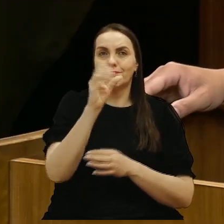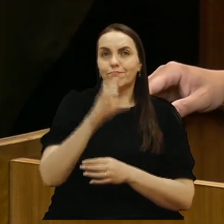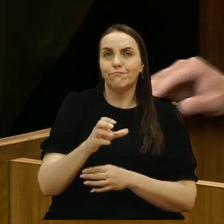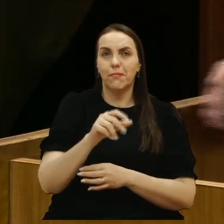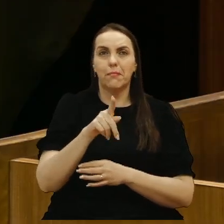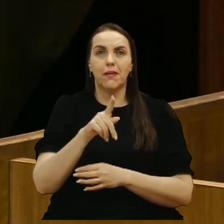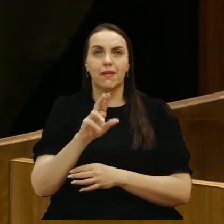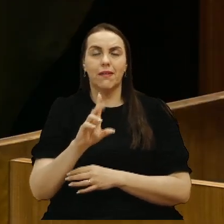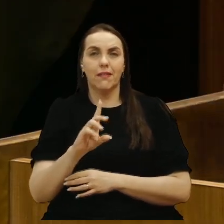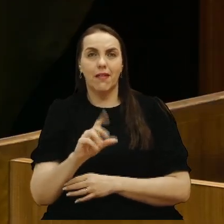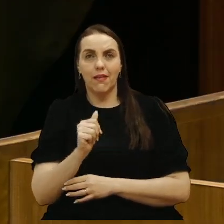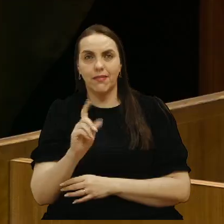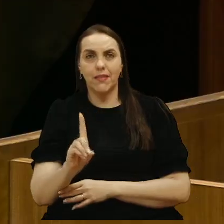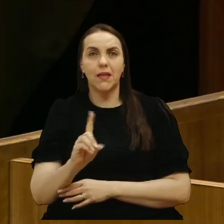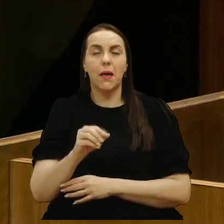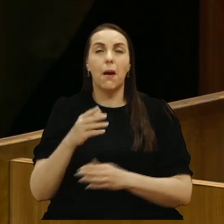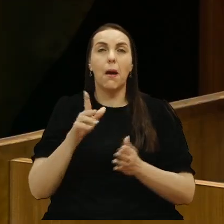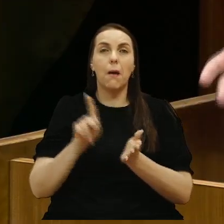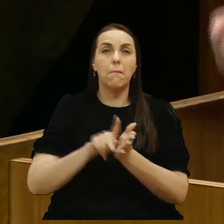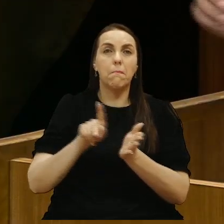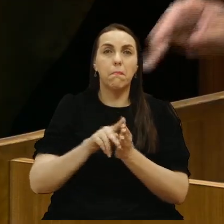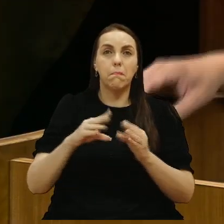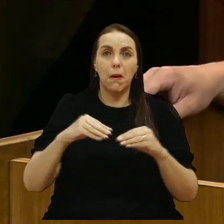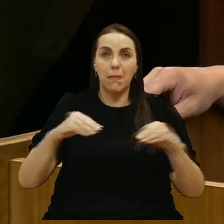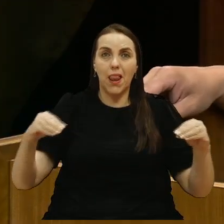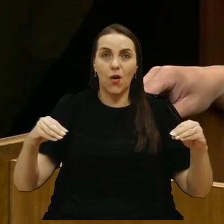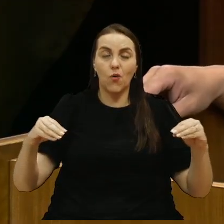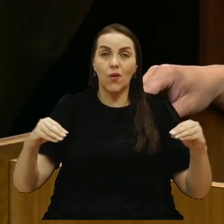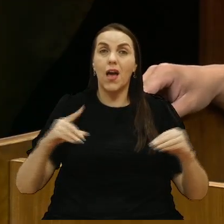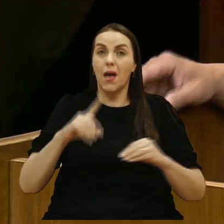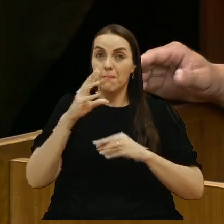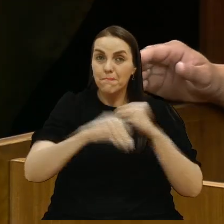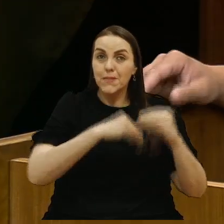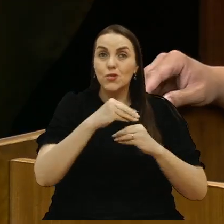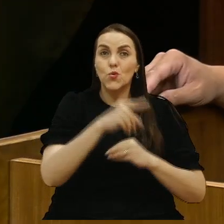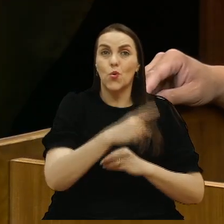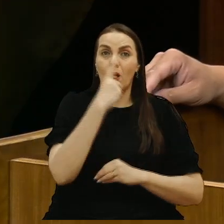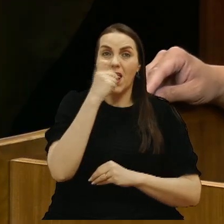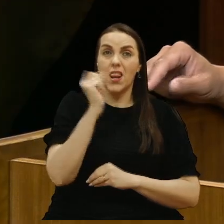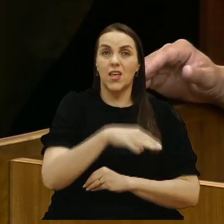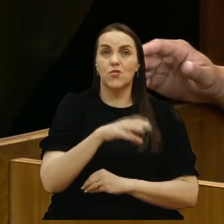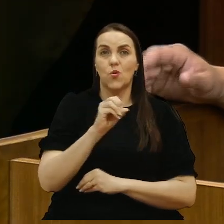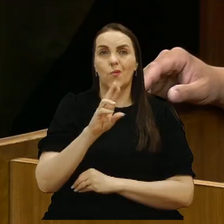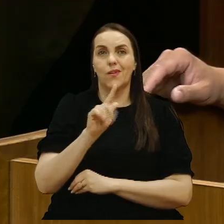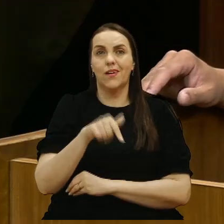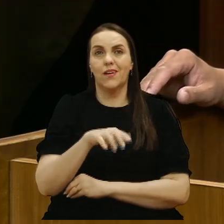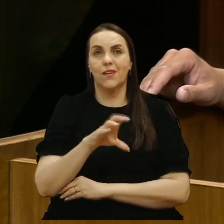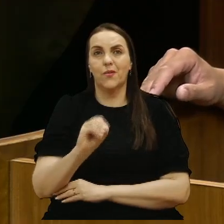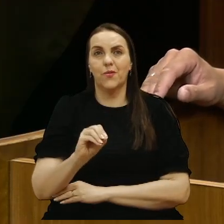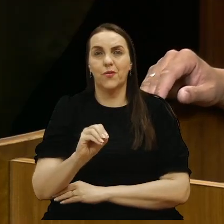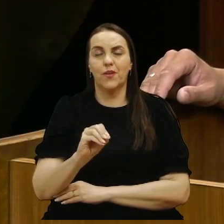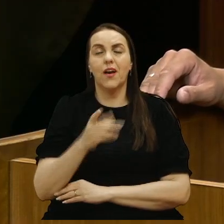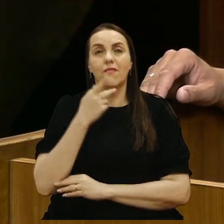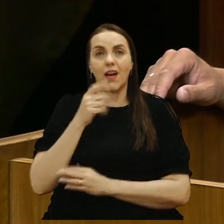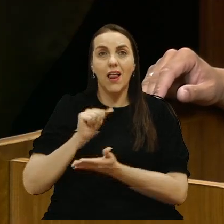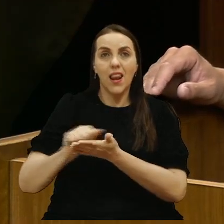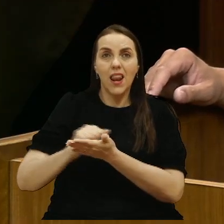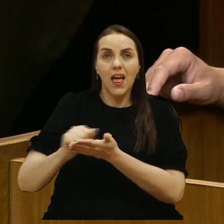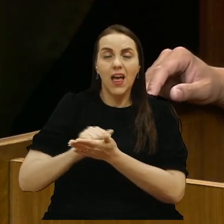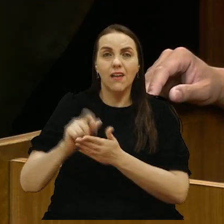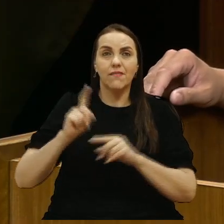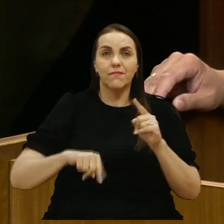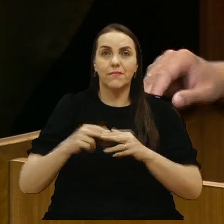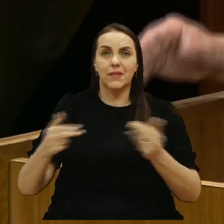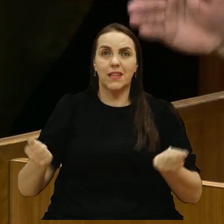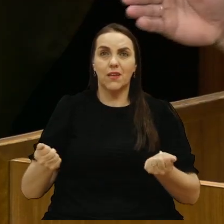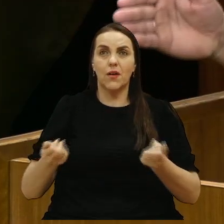papelão. É cheiro de orgânico, que as pessoas botaram o orgânico lá. Daí a gente fala para as pessoas, lavem o material. Por que tu vai